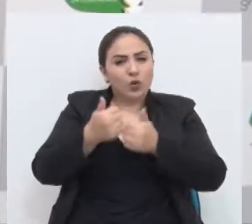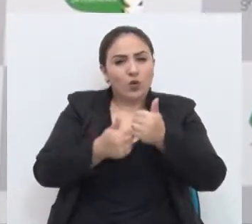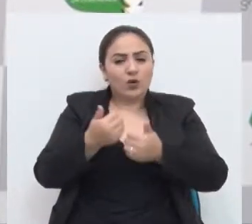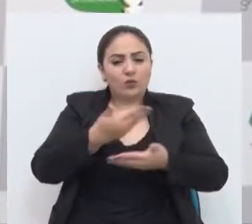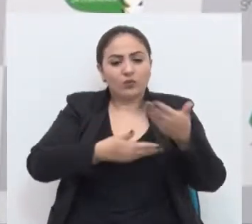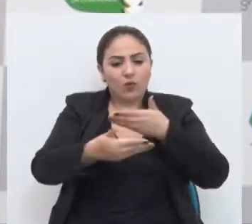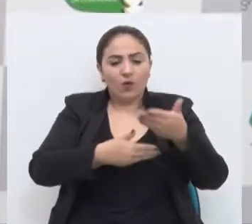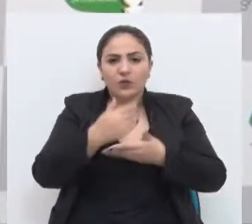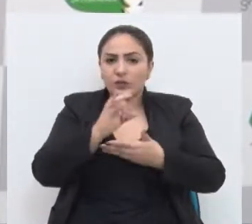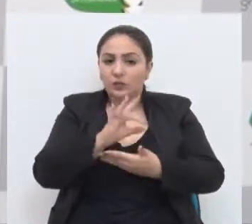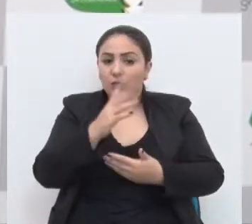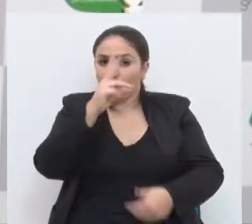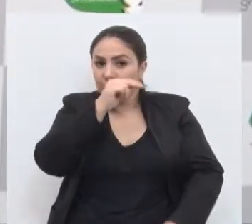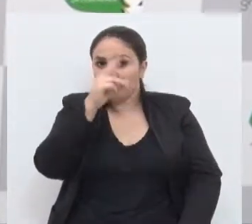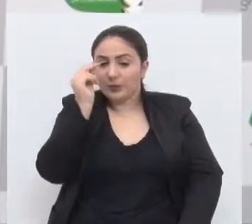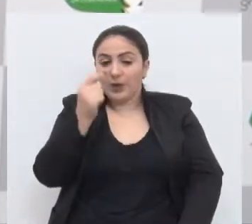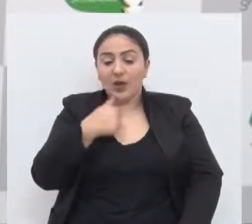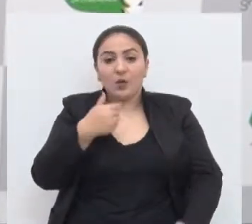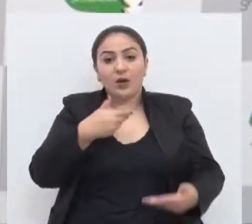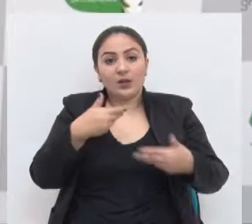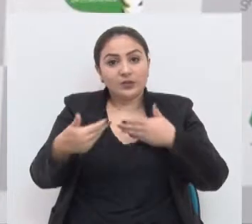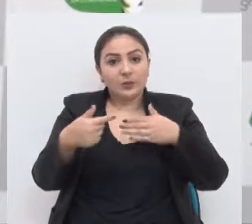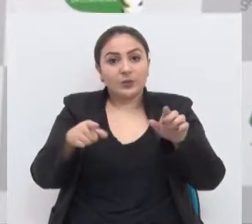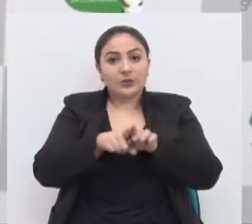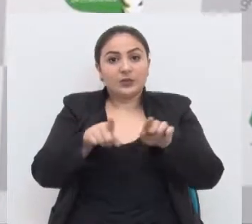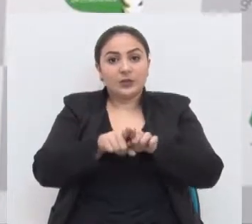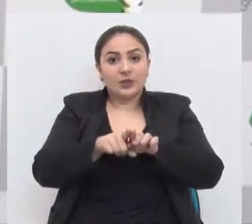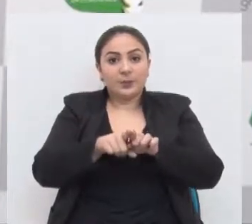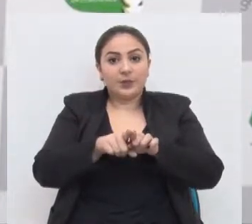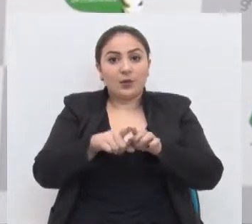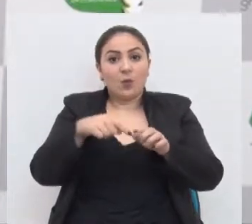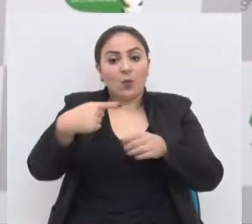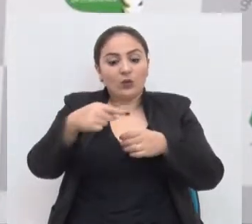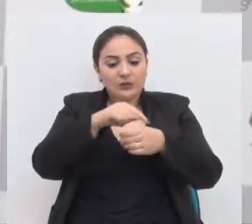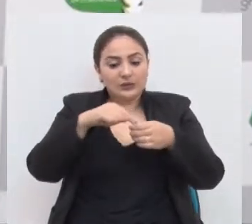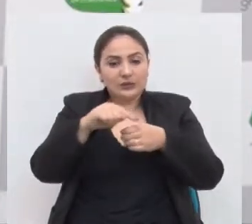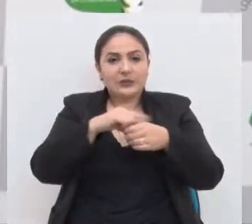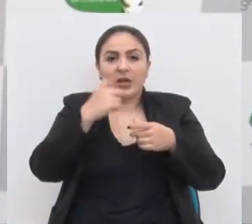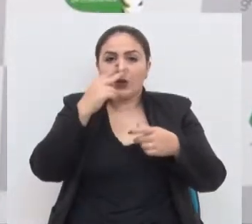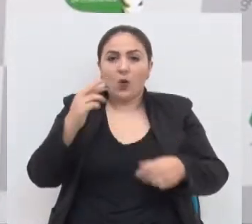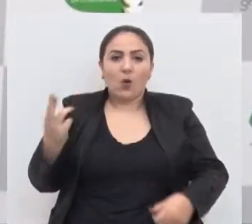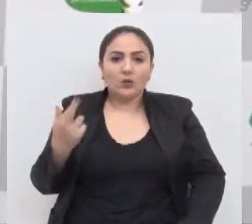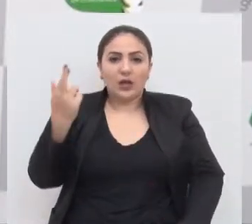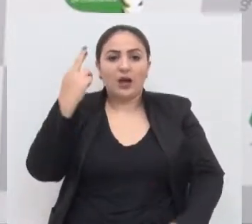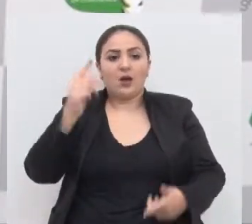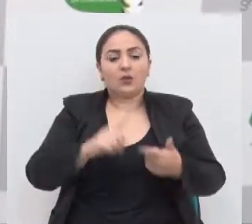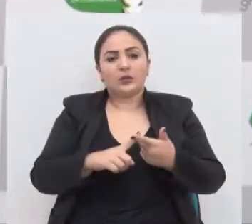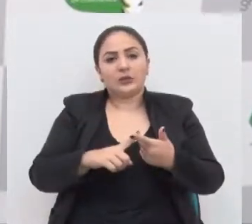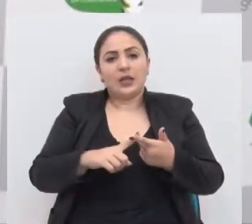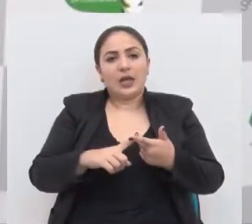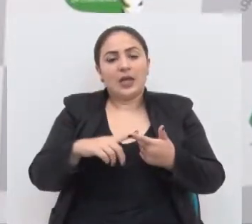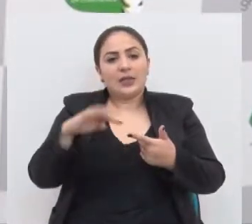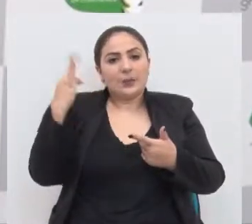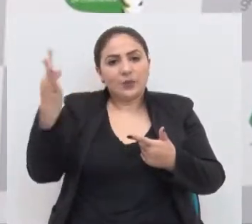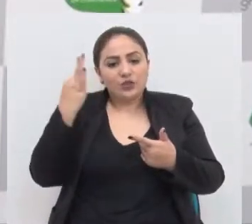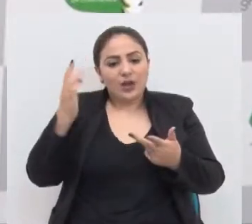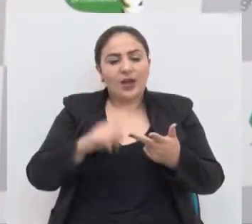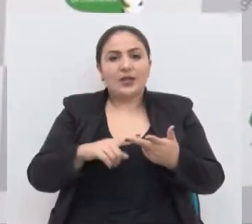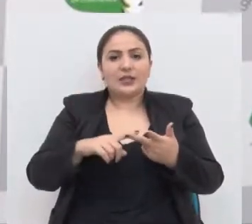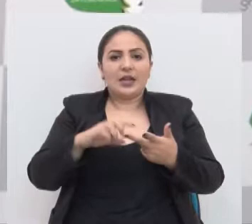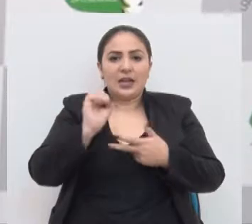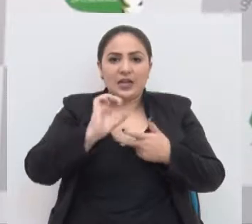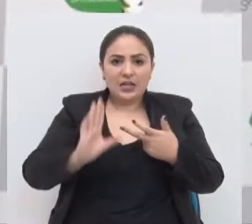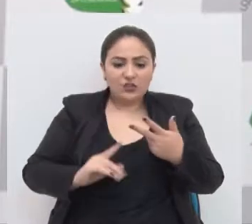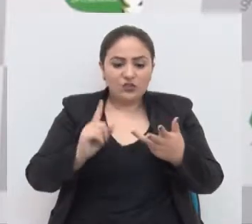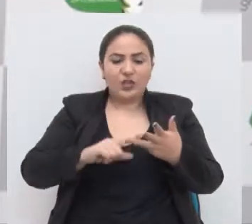trabalho que envolve não só o município, eu recebo também equipes de outras cidades, como Ronda Alta, Tapejara, Erechim, Carazinho,